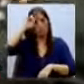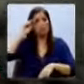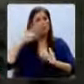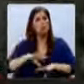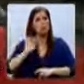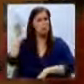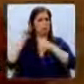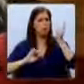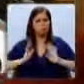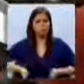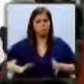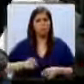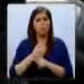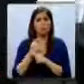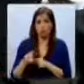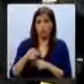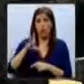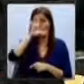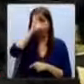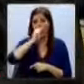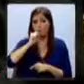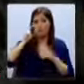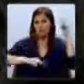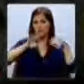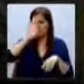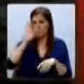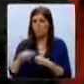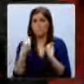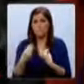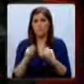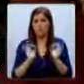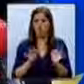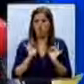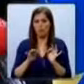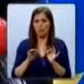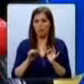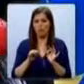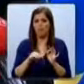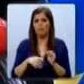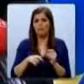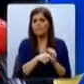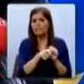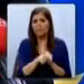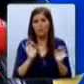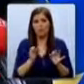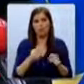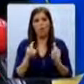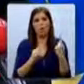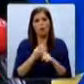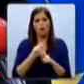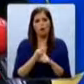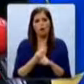polémica, até porque Yanis Varoufakis sabe muito bem que não vale a pena ir por esse caminho. There is something called good